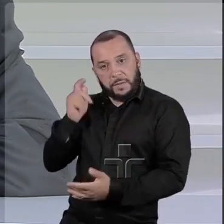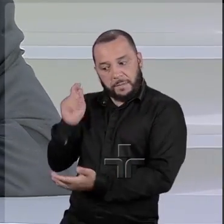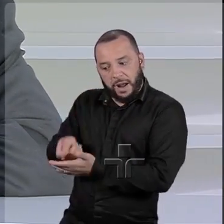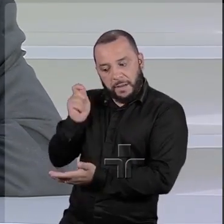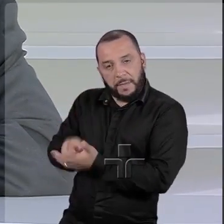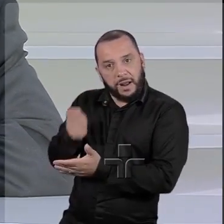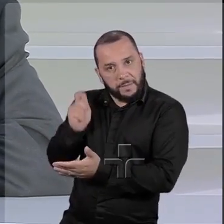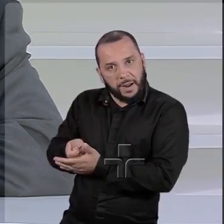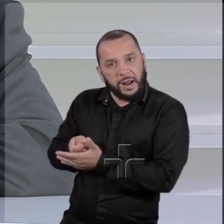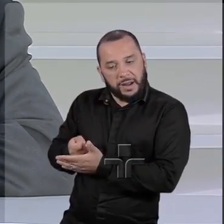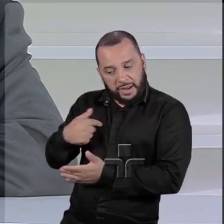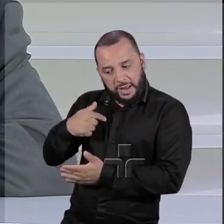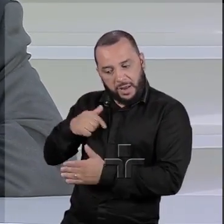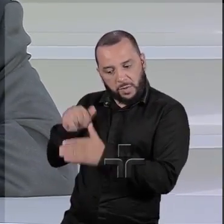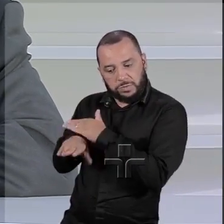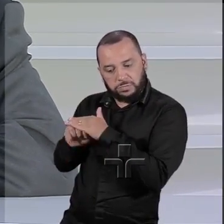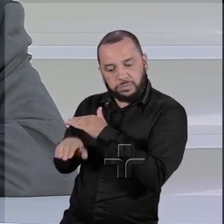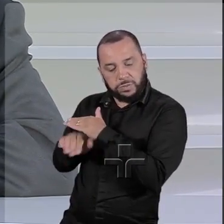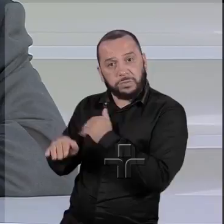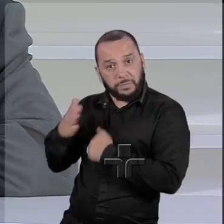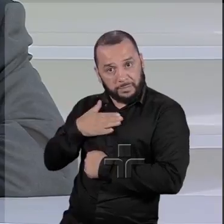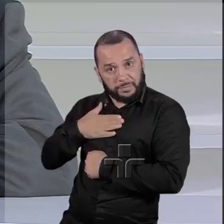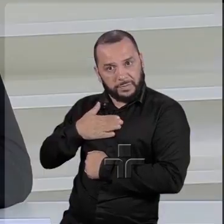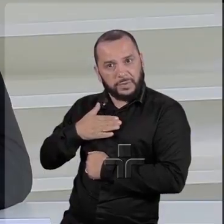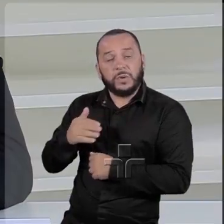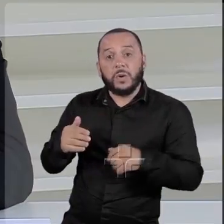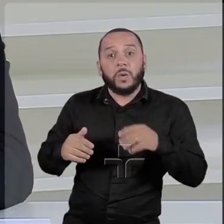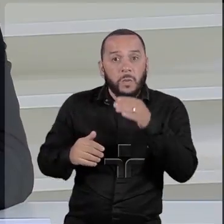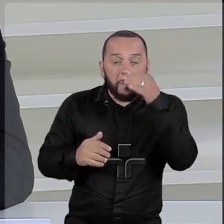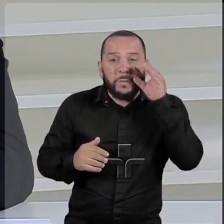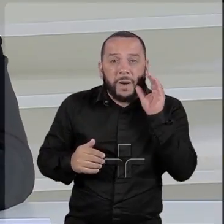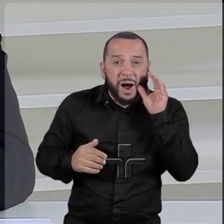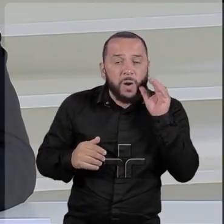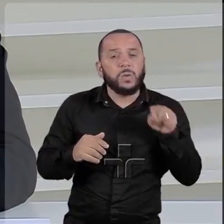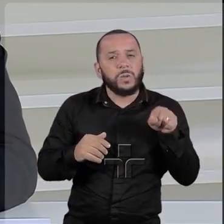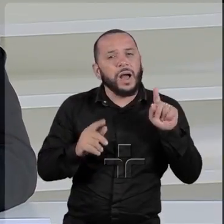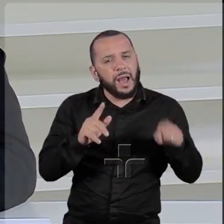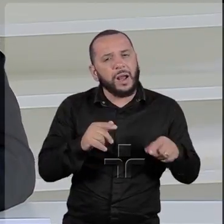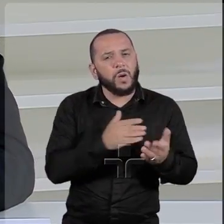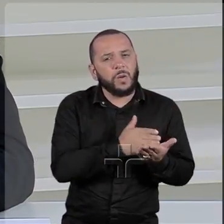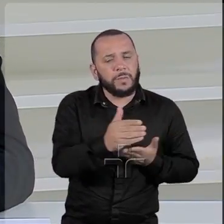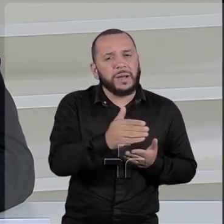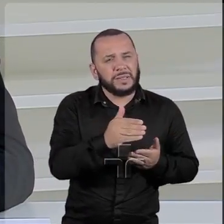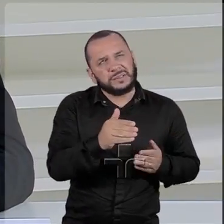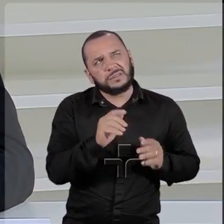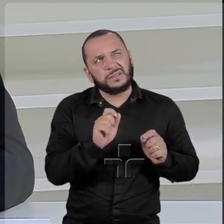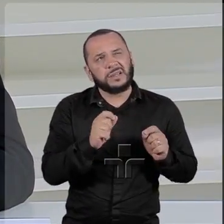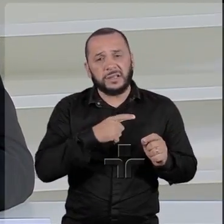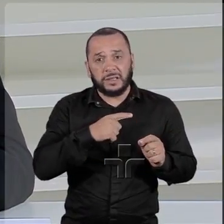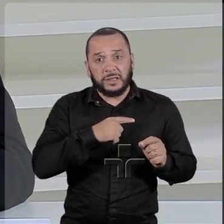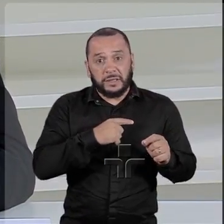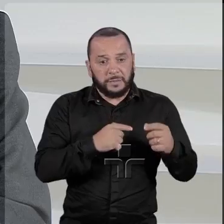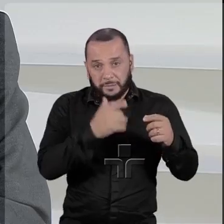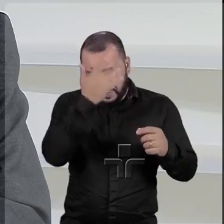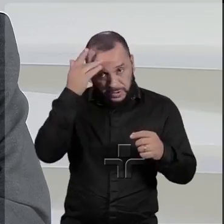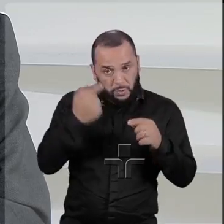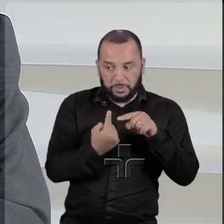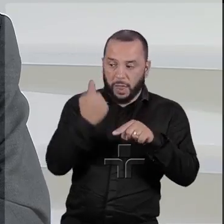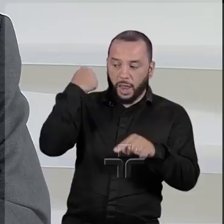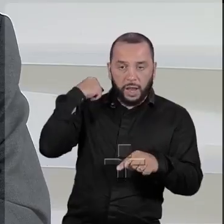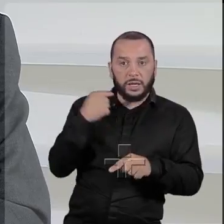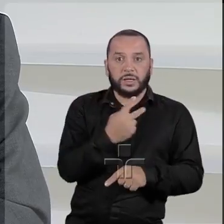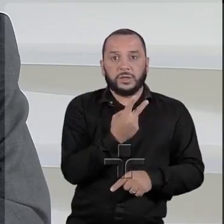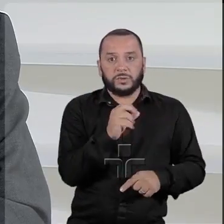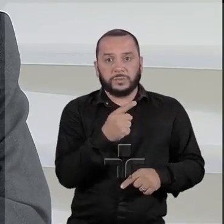mercado de trabalho. A proposta coordenada pelo Paulo, que nasceu a partir de 2014, não é isso? O segundo ponto que eu acho que é